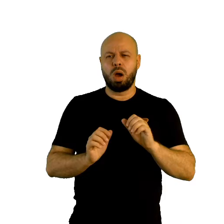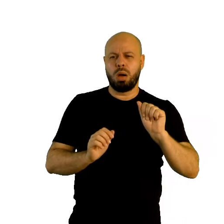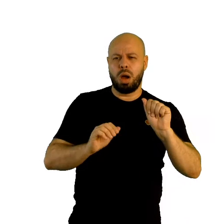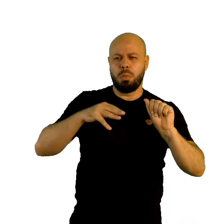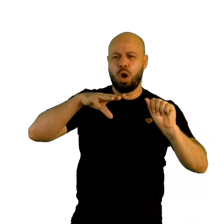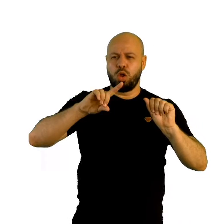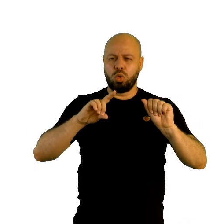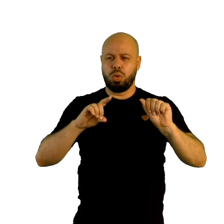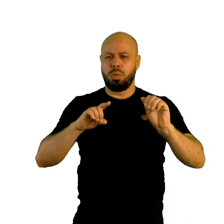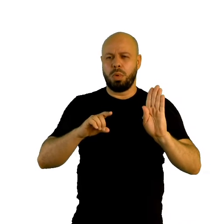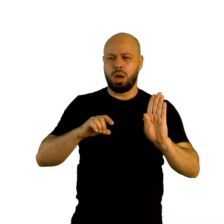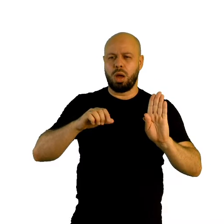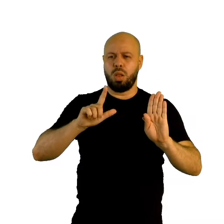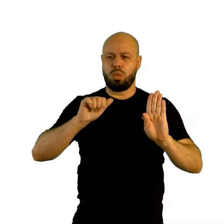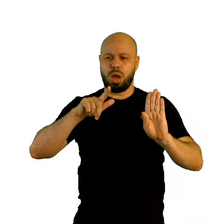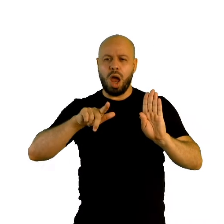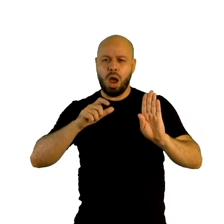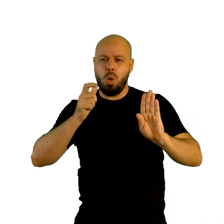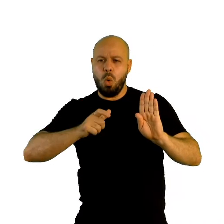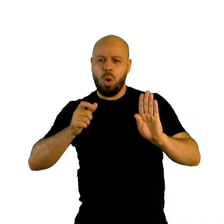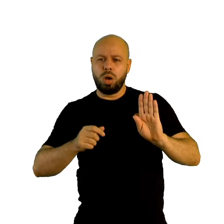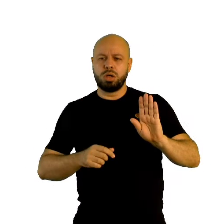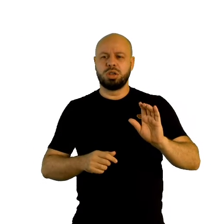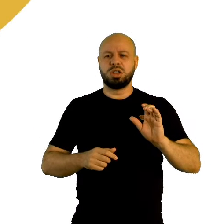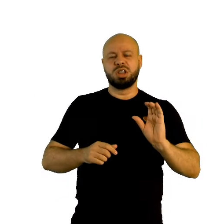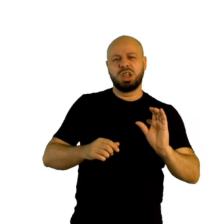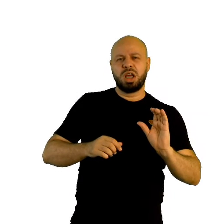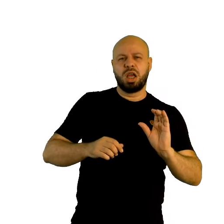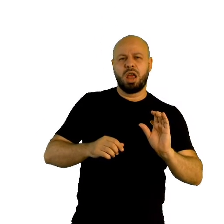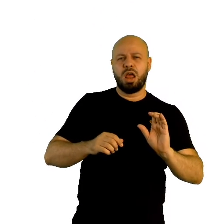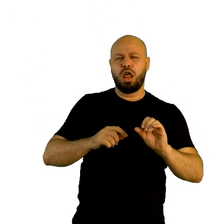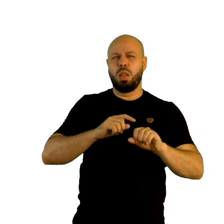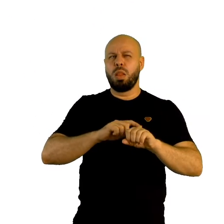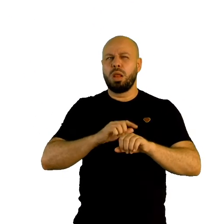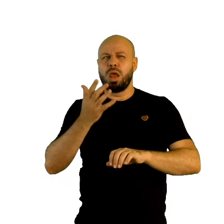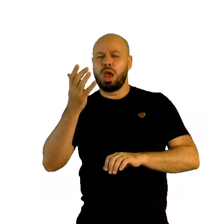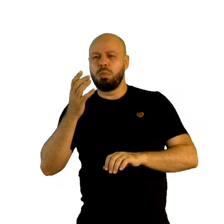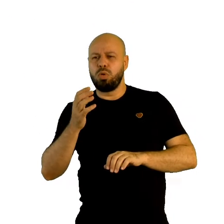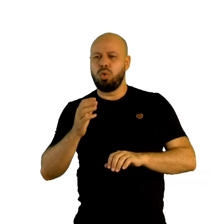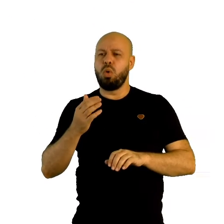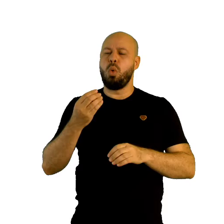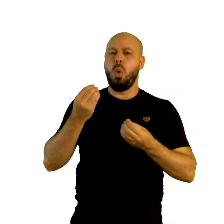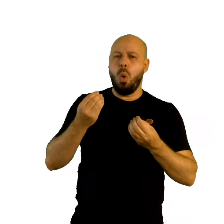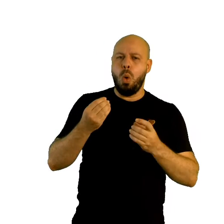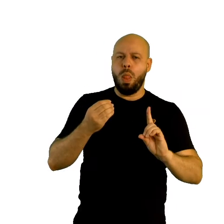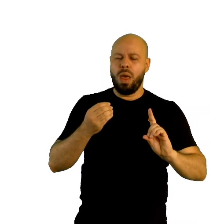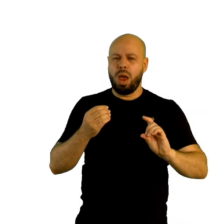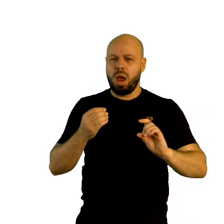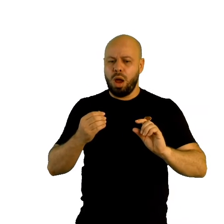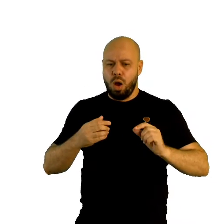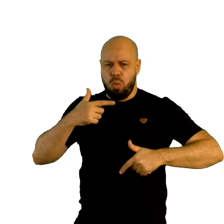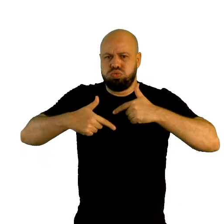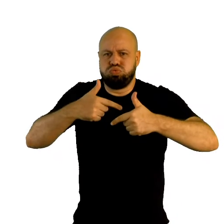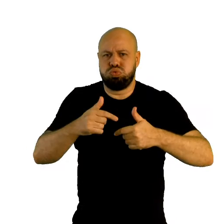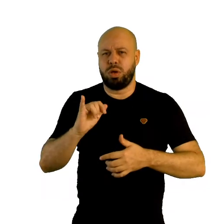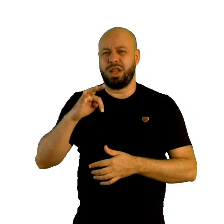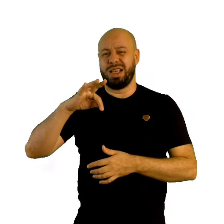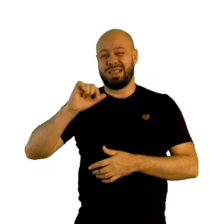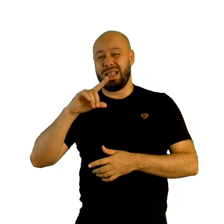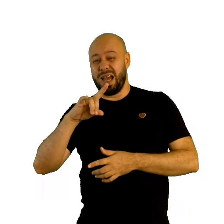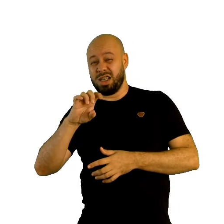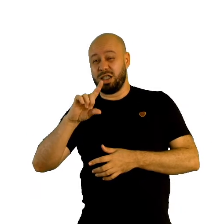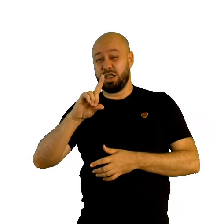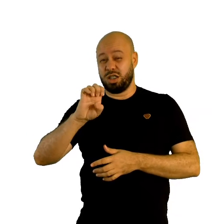lugar, tempo ou intensidade? No trecho, porém, algumas famílias cansadas do